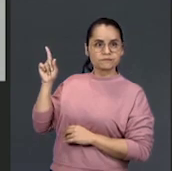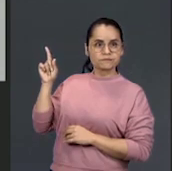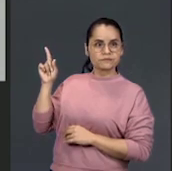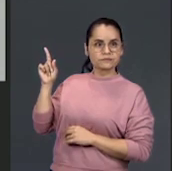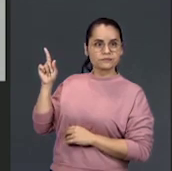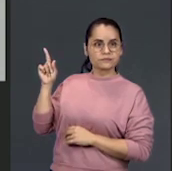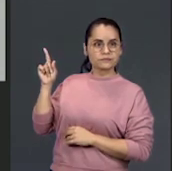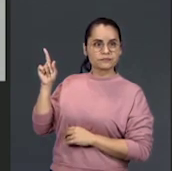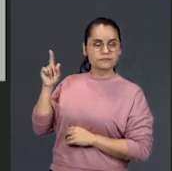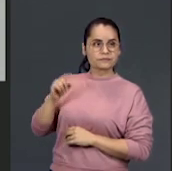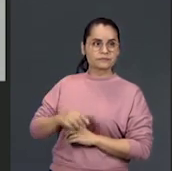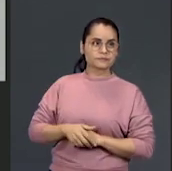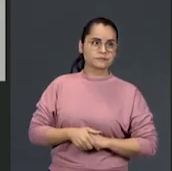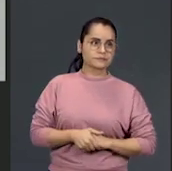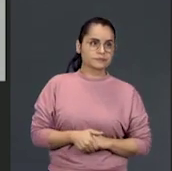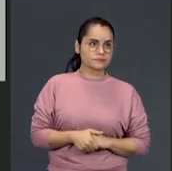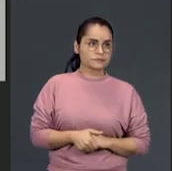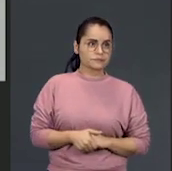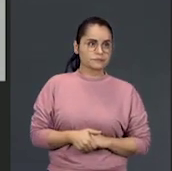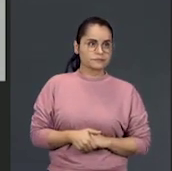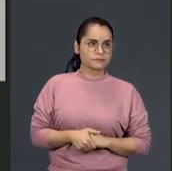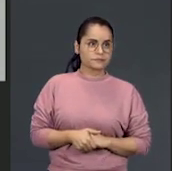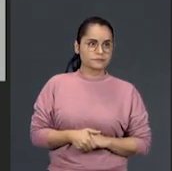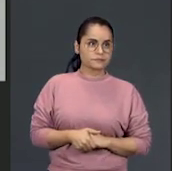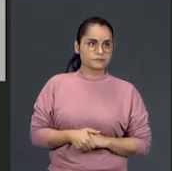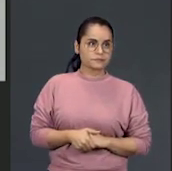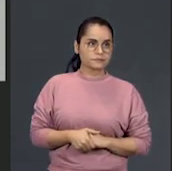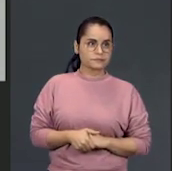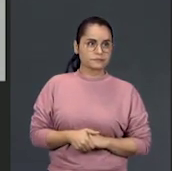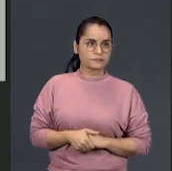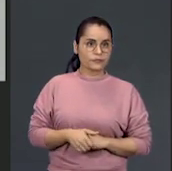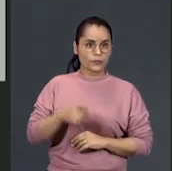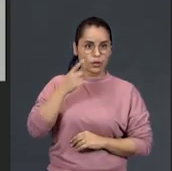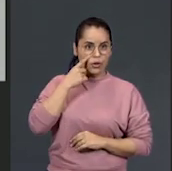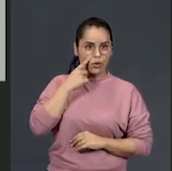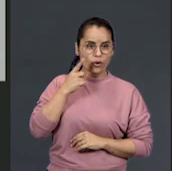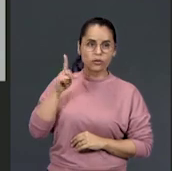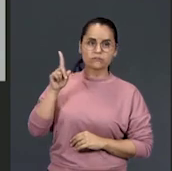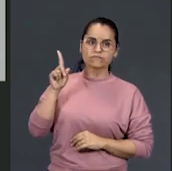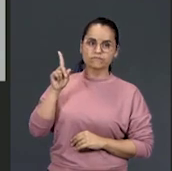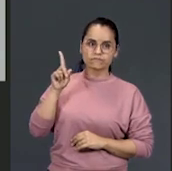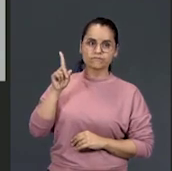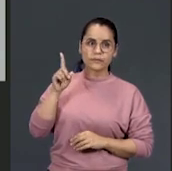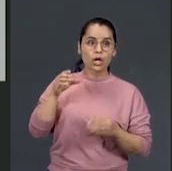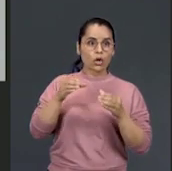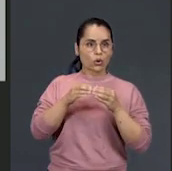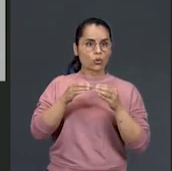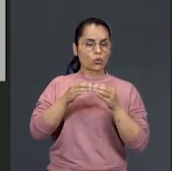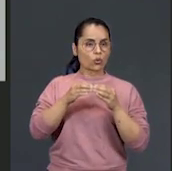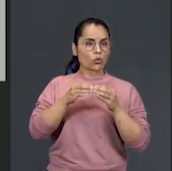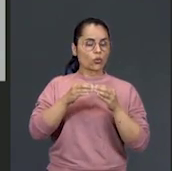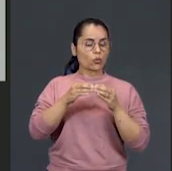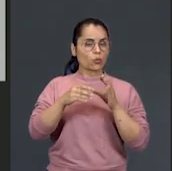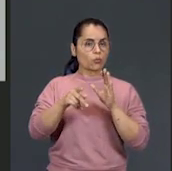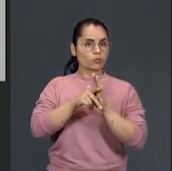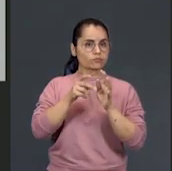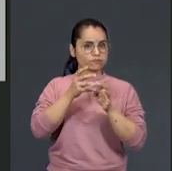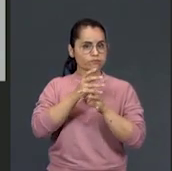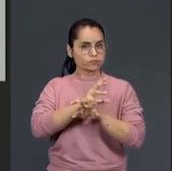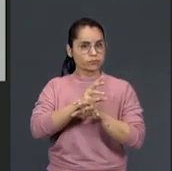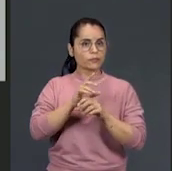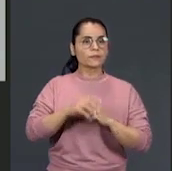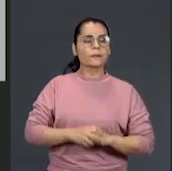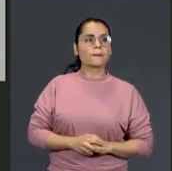Nós temos depois aqui, gente, olha, os agnatas, que vão estar dentro do grupo dos vertebrados, vou explicar mais para frente para